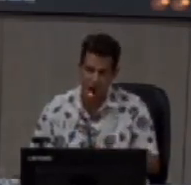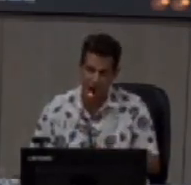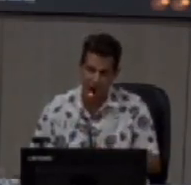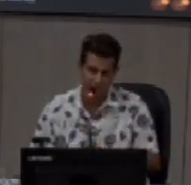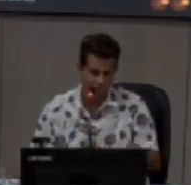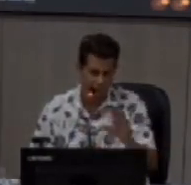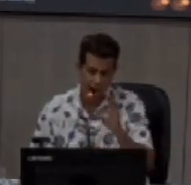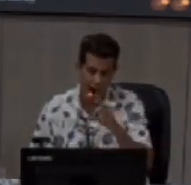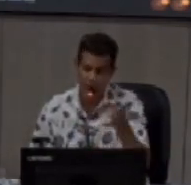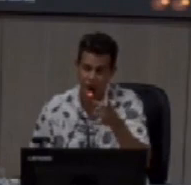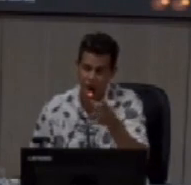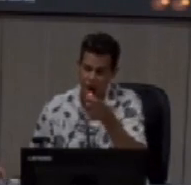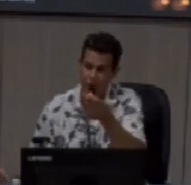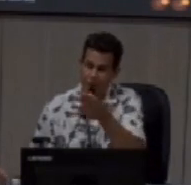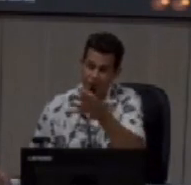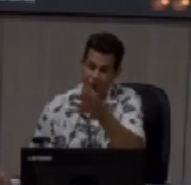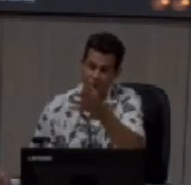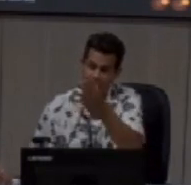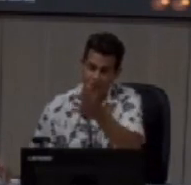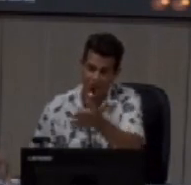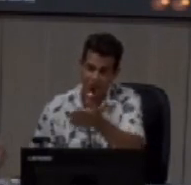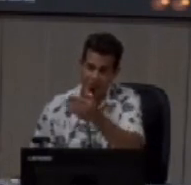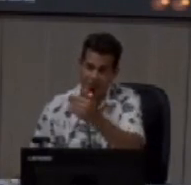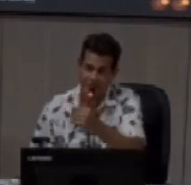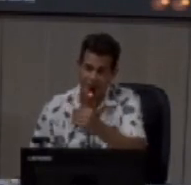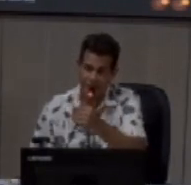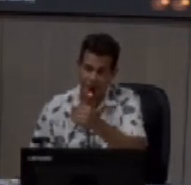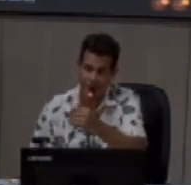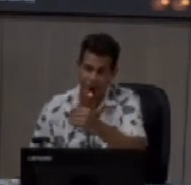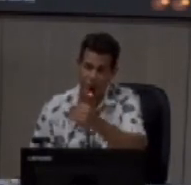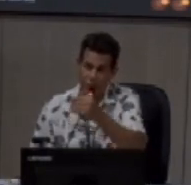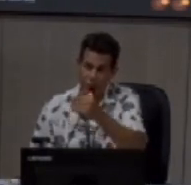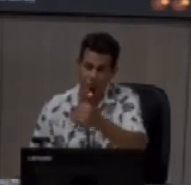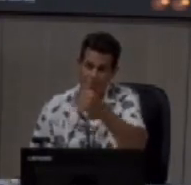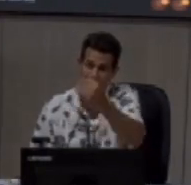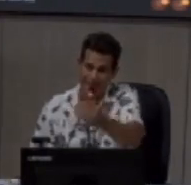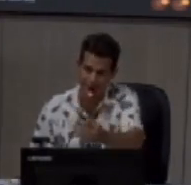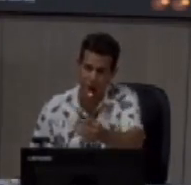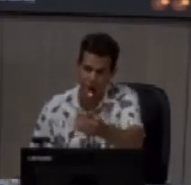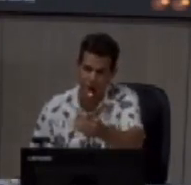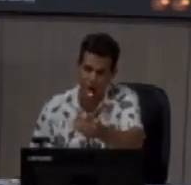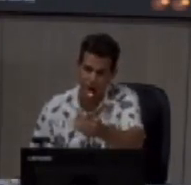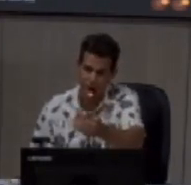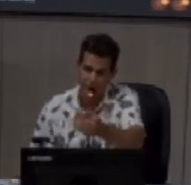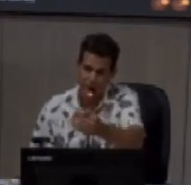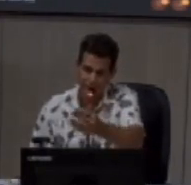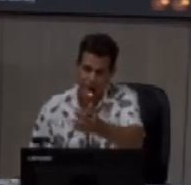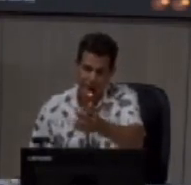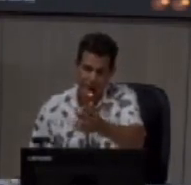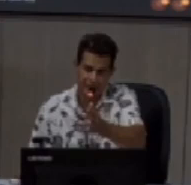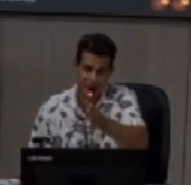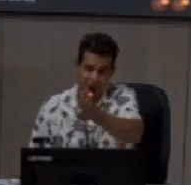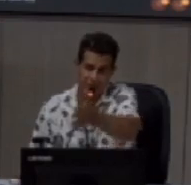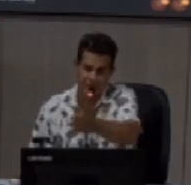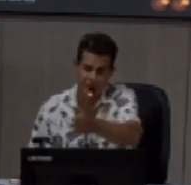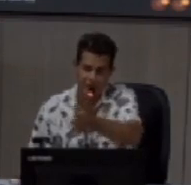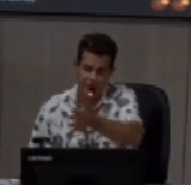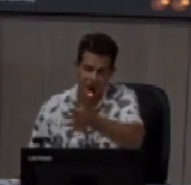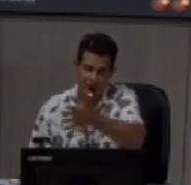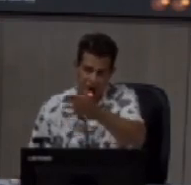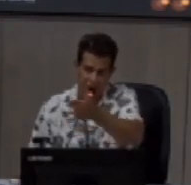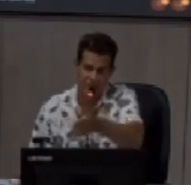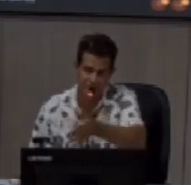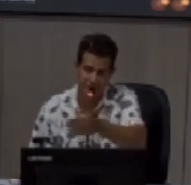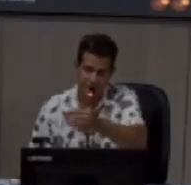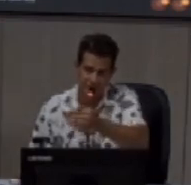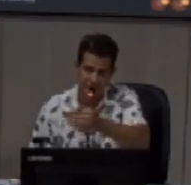isso e isso. Eu não acredito que o prefeito esteja sabendo os impactos, né, diretamente